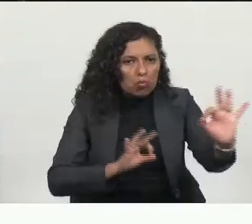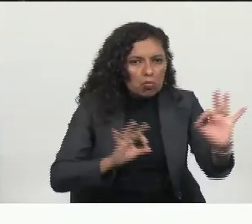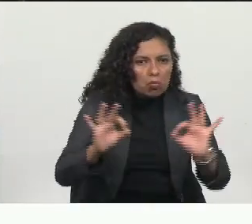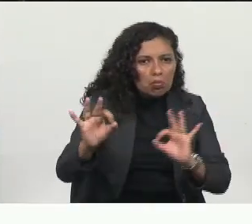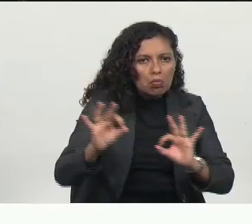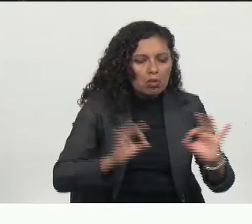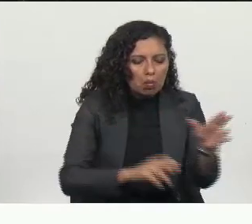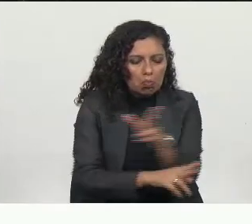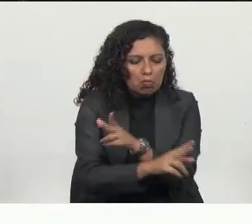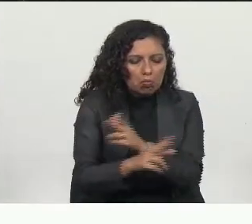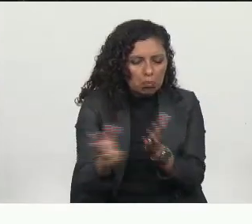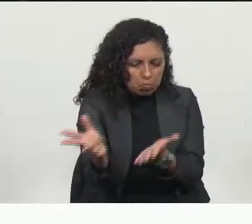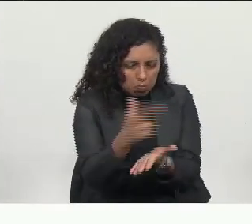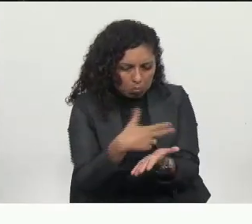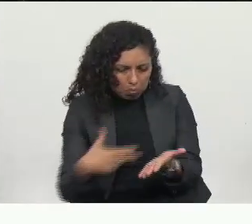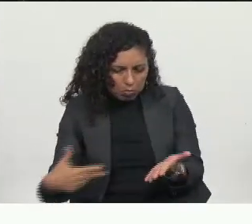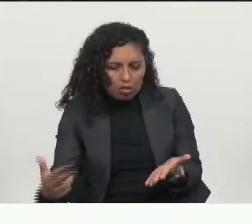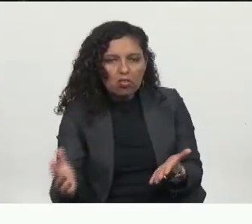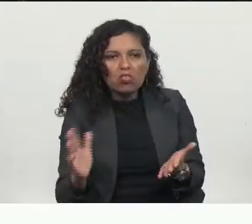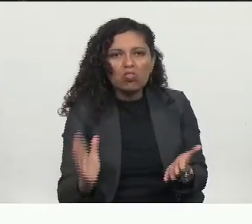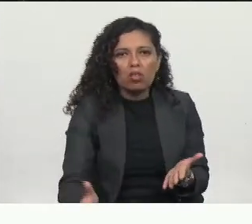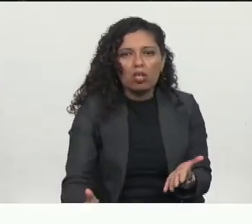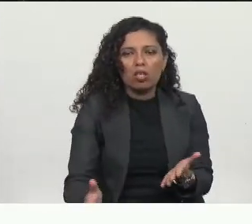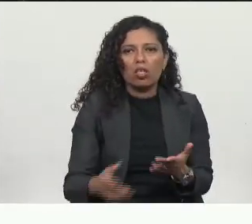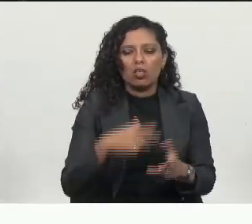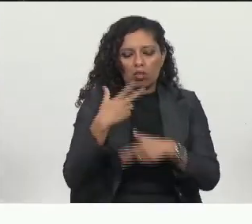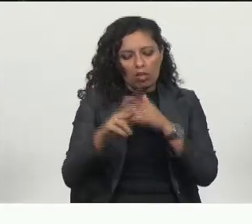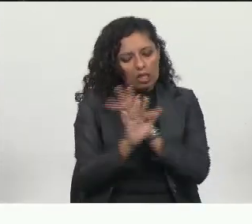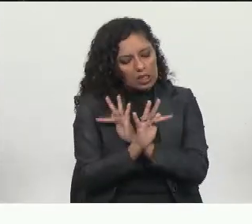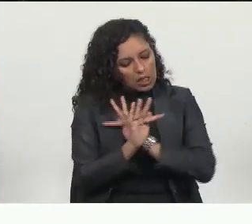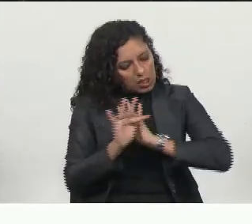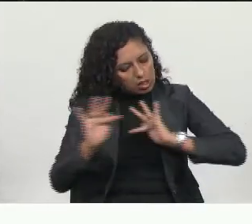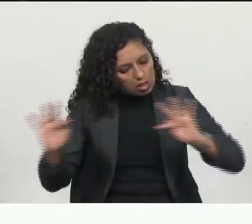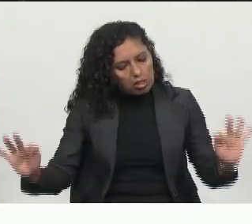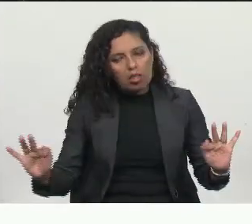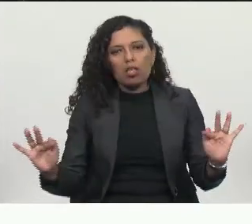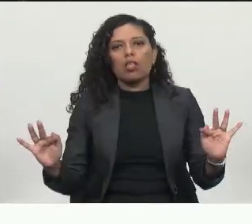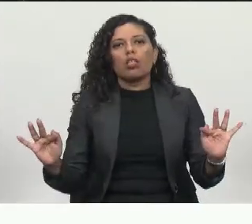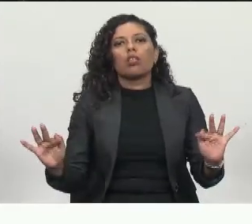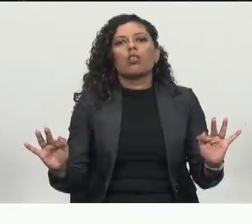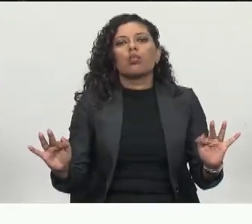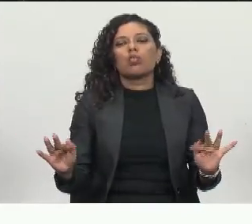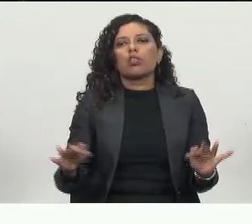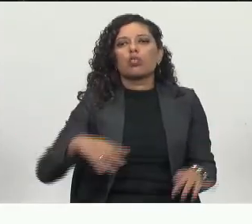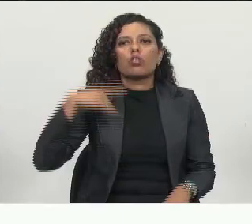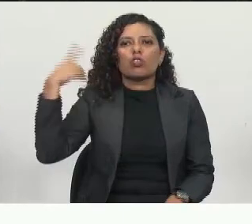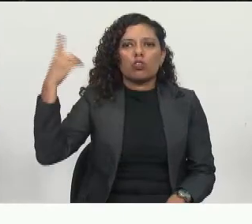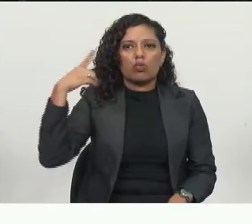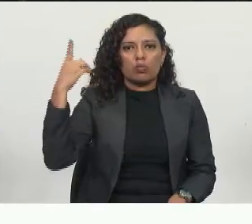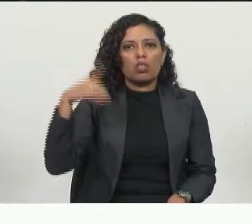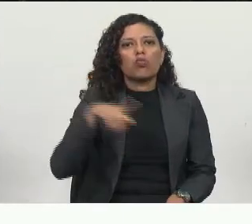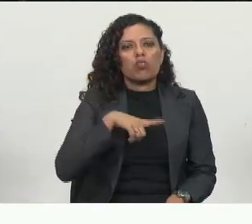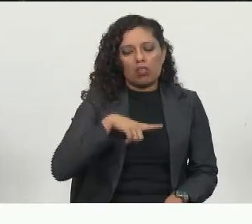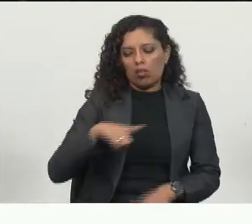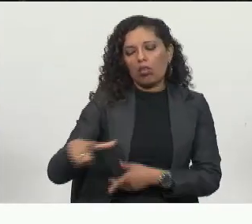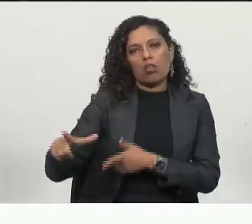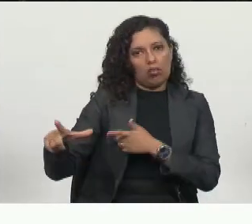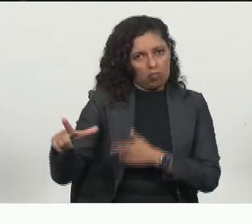entendeu? E eu vou apresentar um parecer simples para vocês, no sentido de que os deputados que têm um porte de